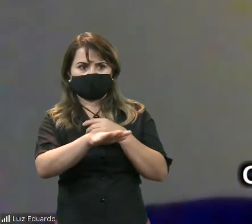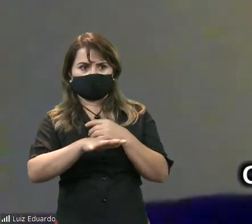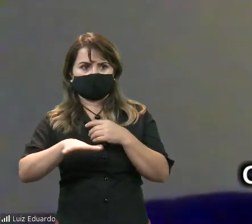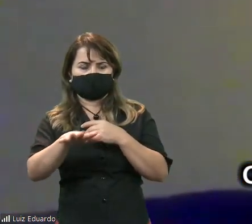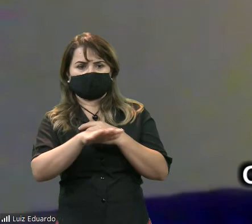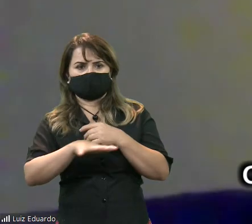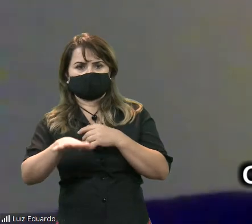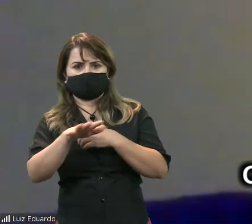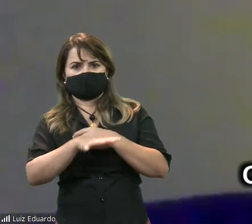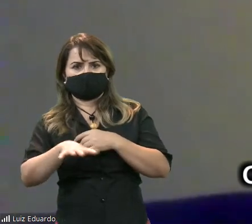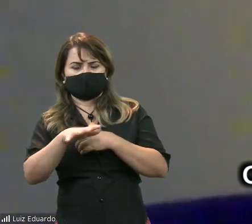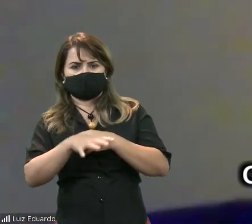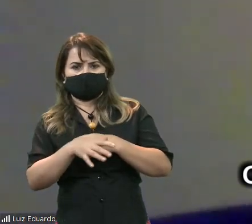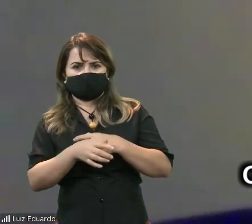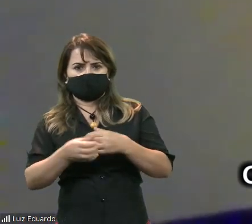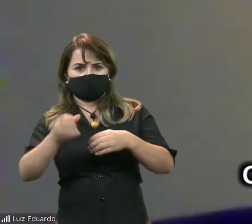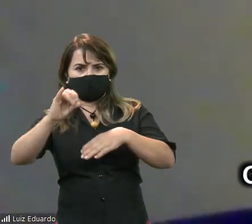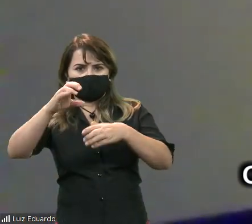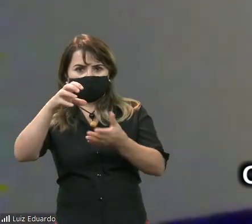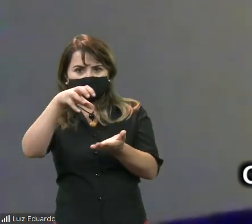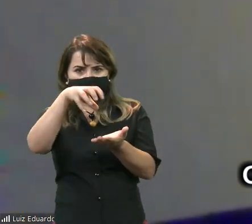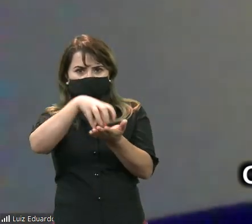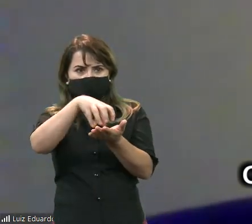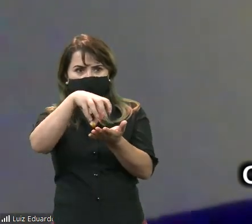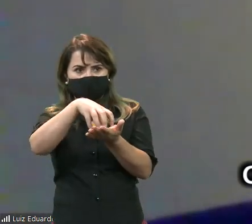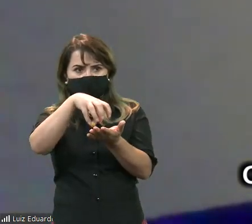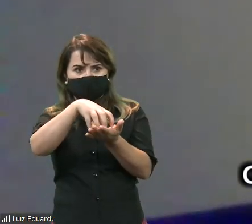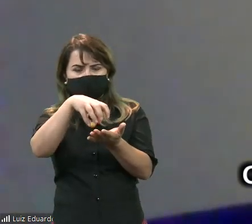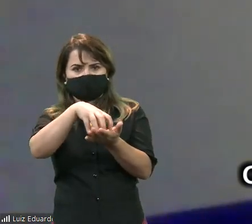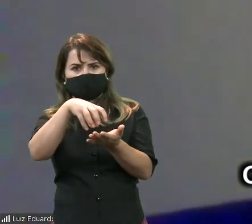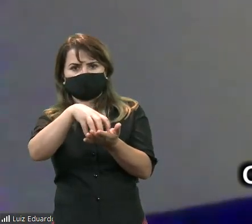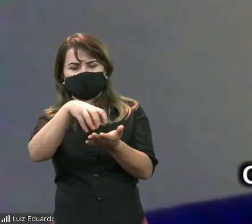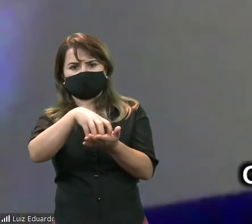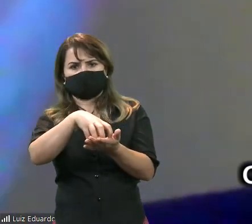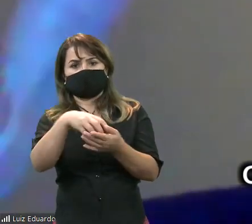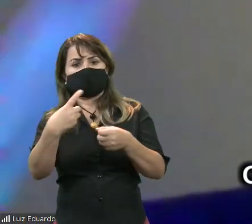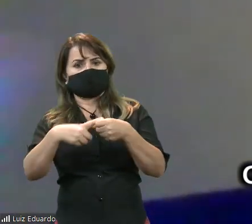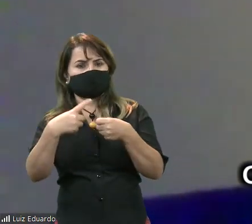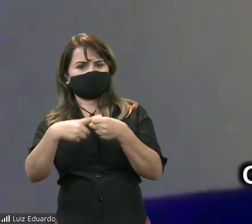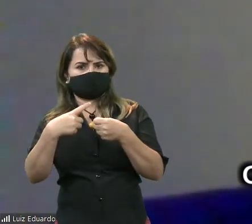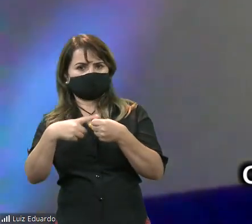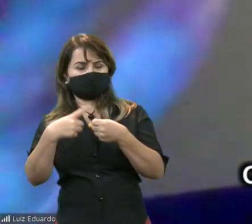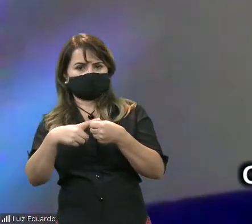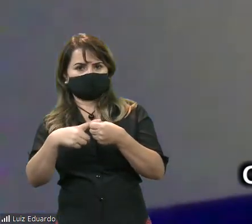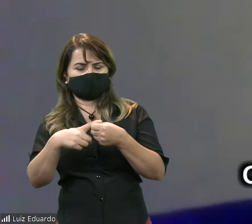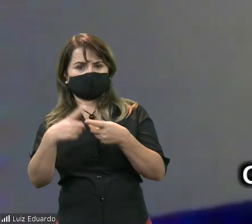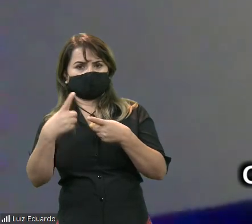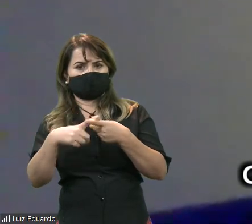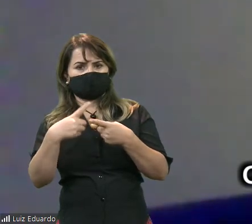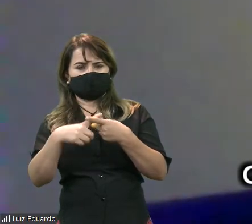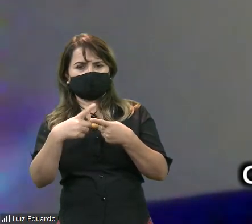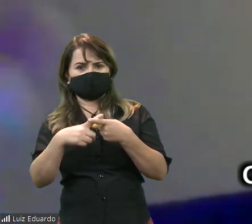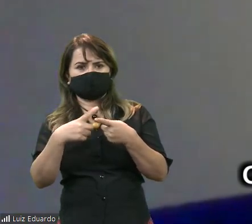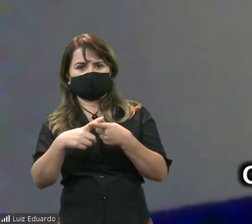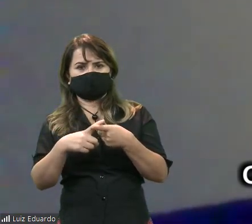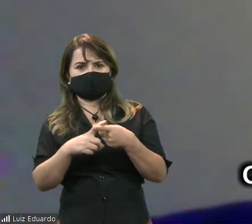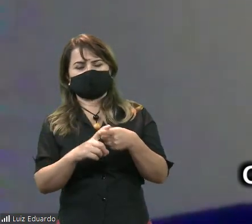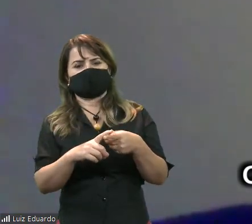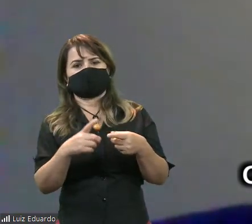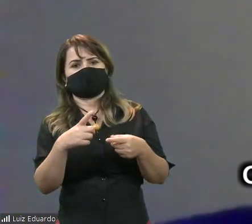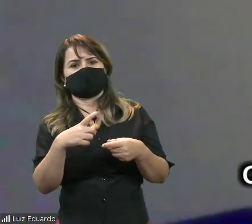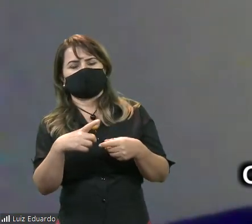no espigão da cidade. A cidade de Marília, todos nós sabemos, ela é composta de dois espigões, né? O